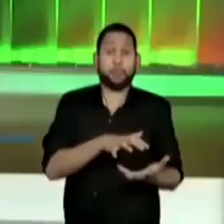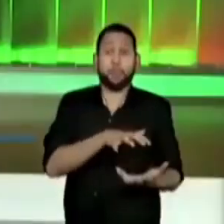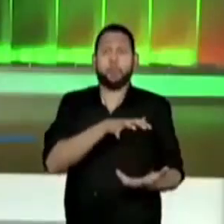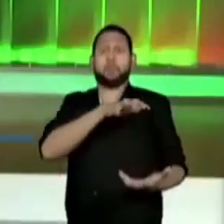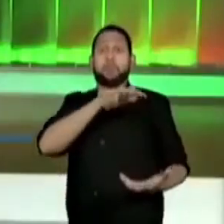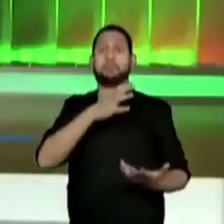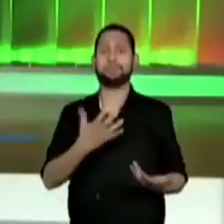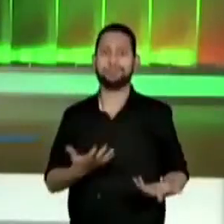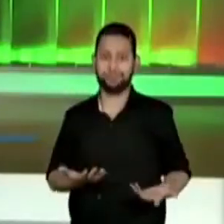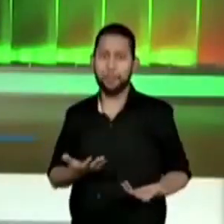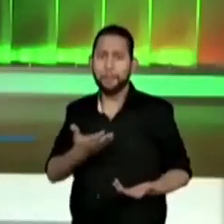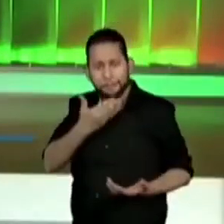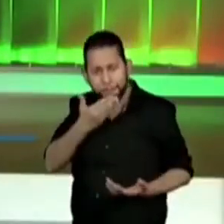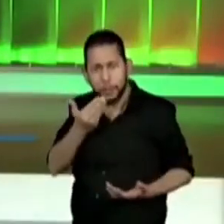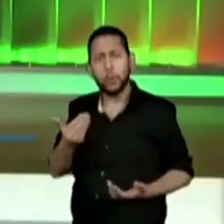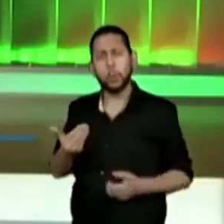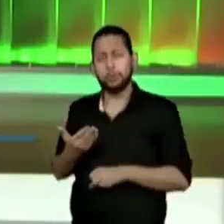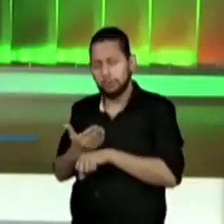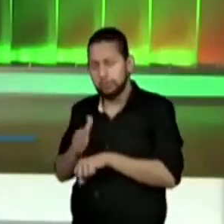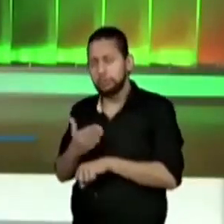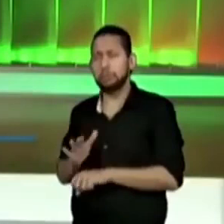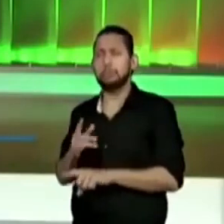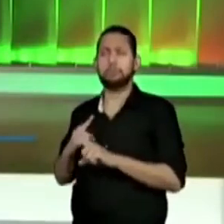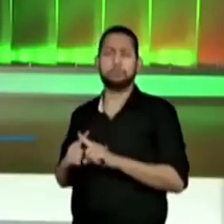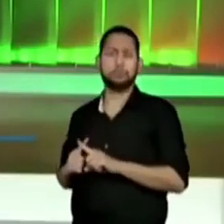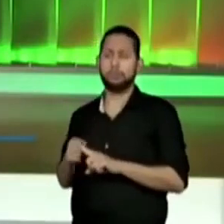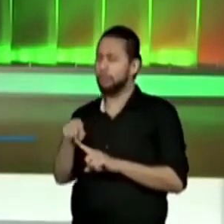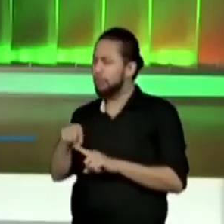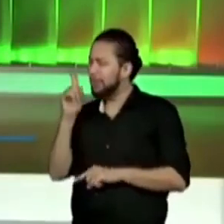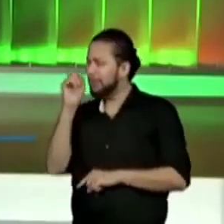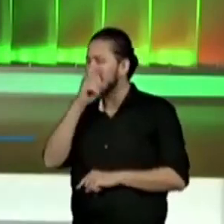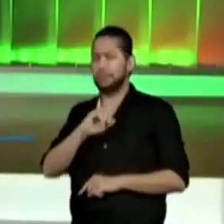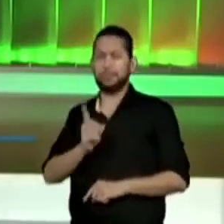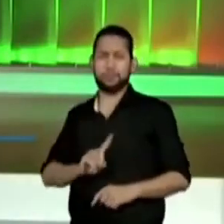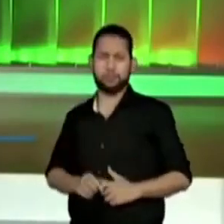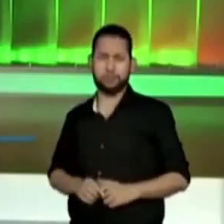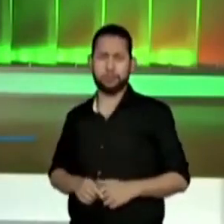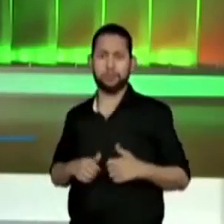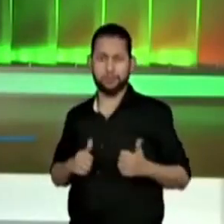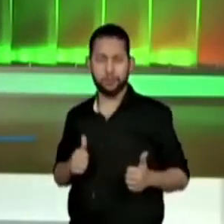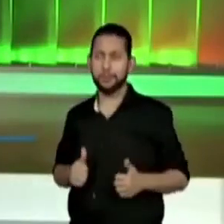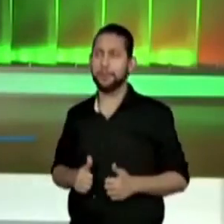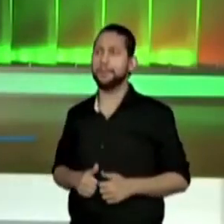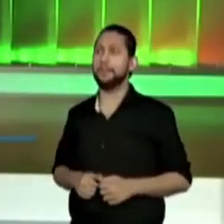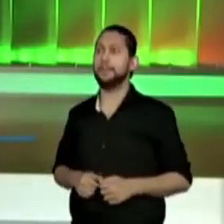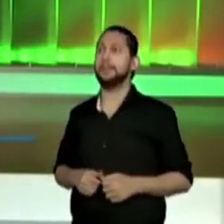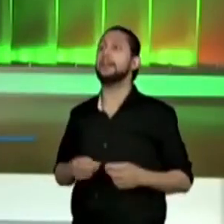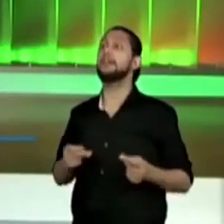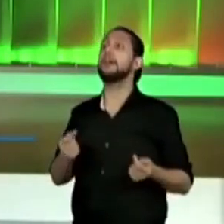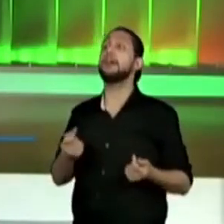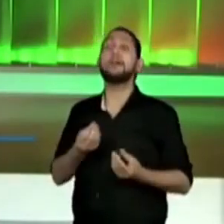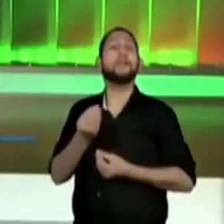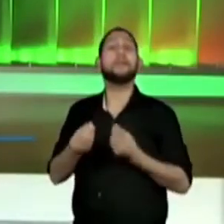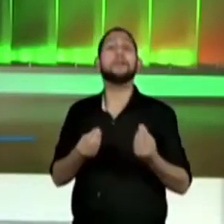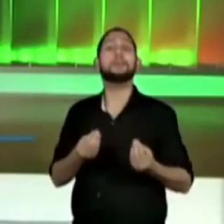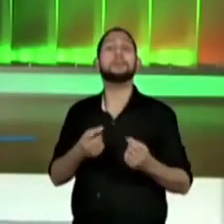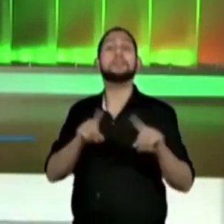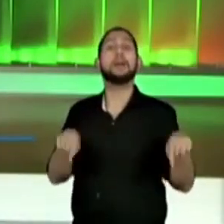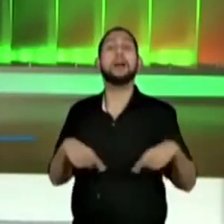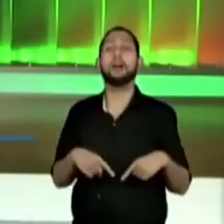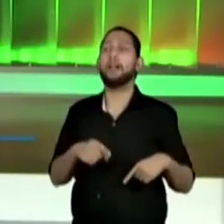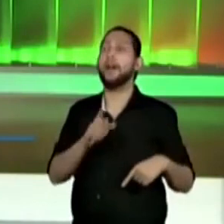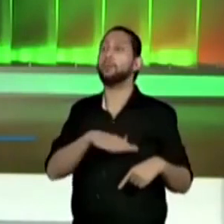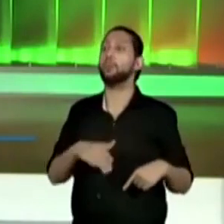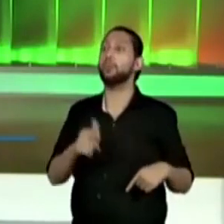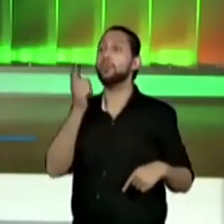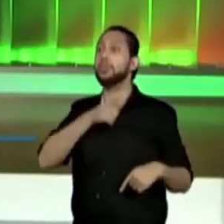certo vamos lá e aí como é que tá na aí na sala de aula você tem Aluno por aí os alunos acertaram não como é que tá